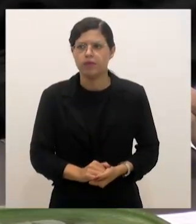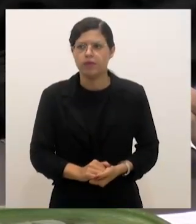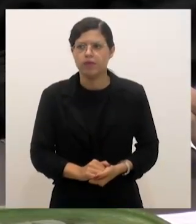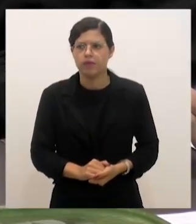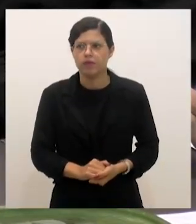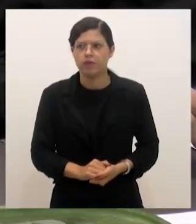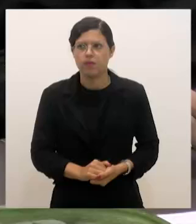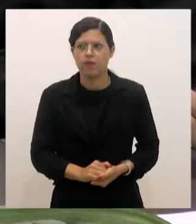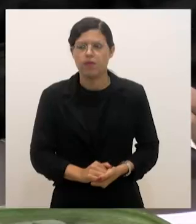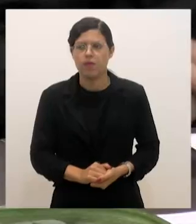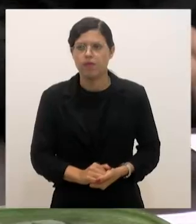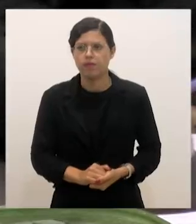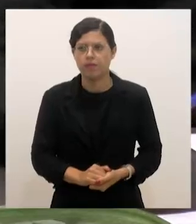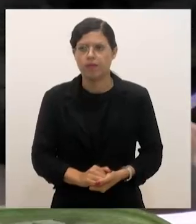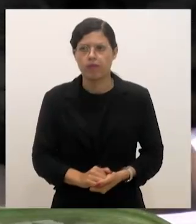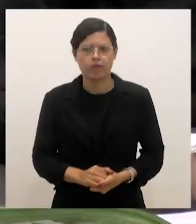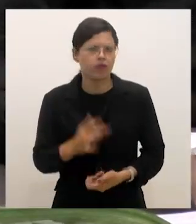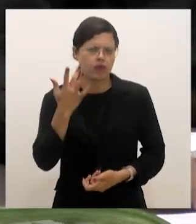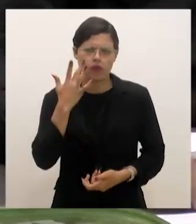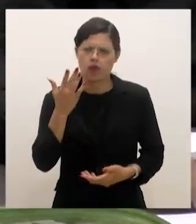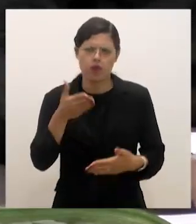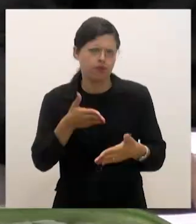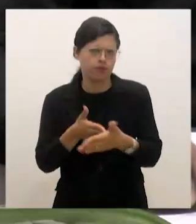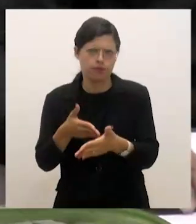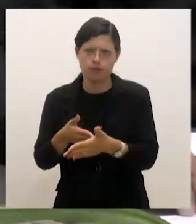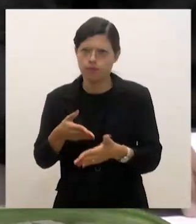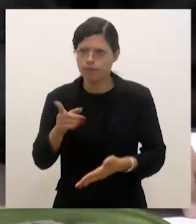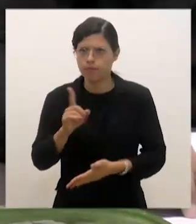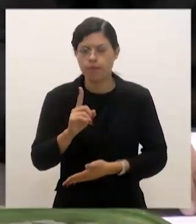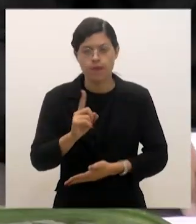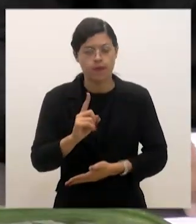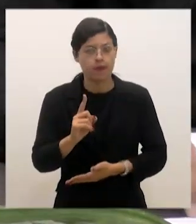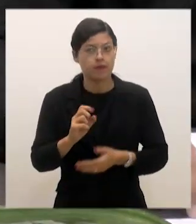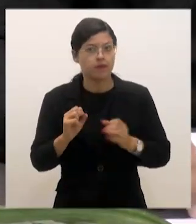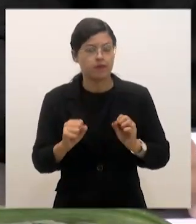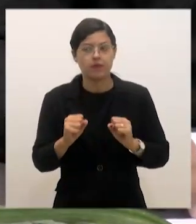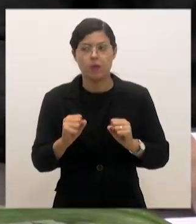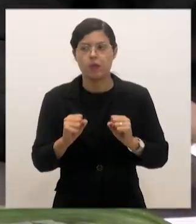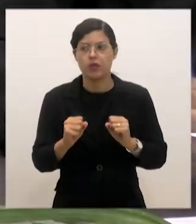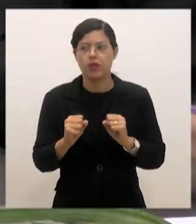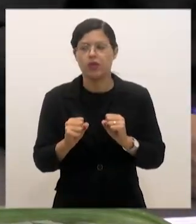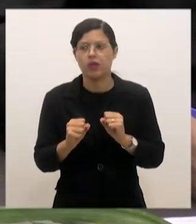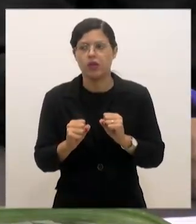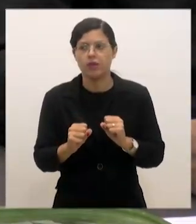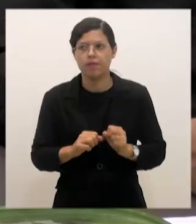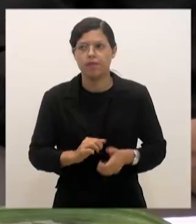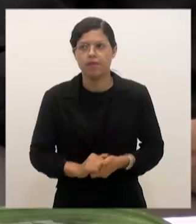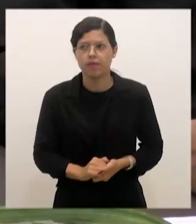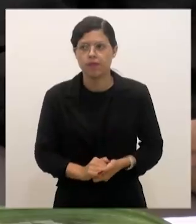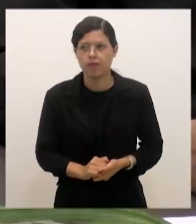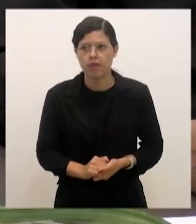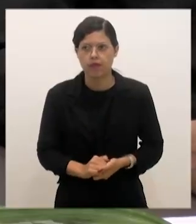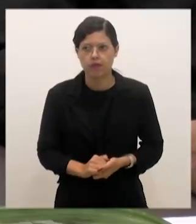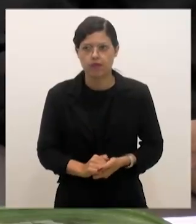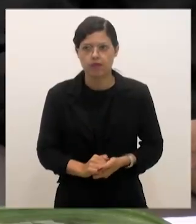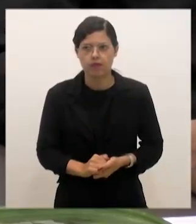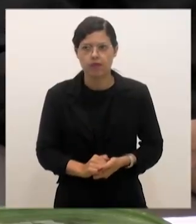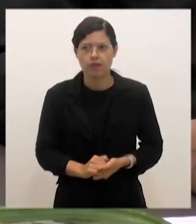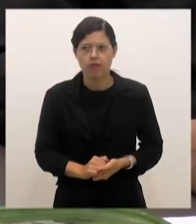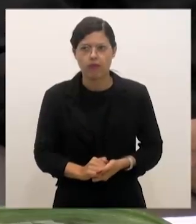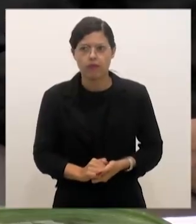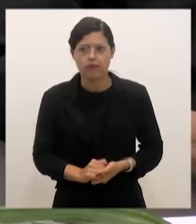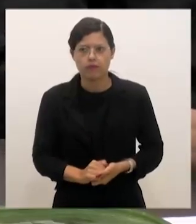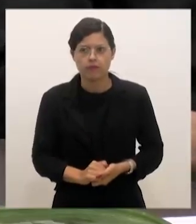deputado Fred, que seria um impedimento absoluto. A gente podia dizer, seguindo-se